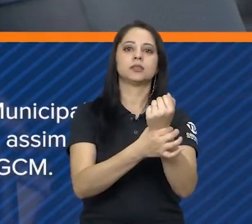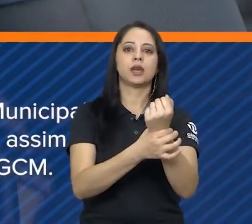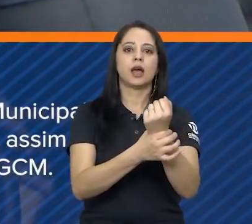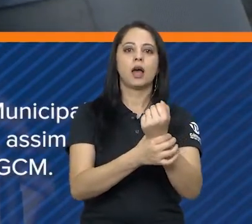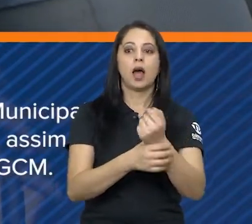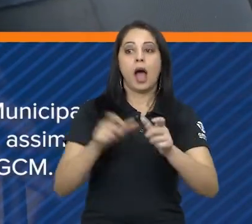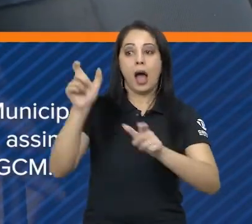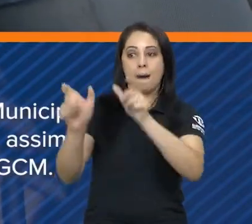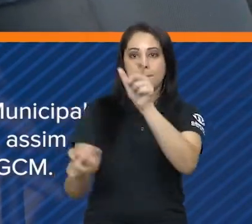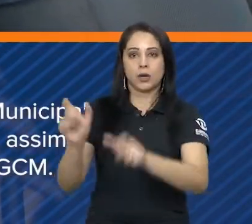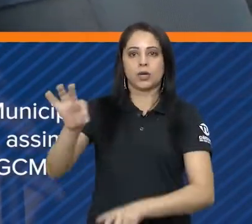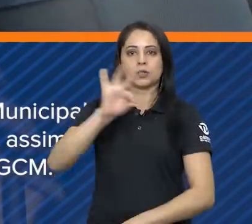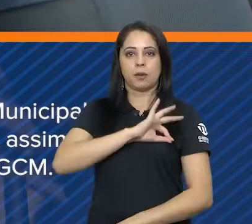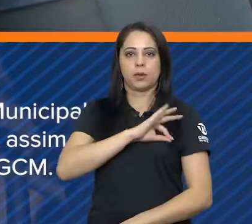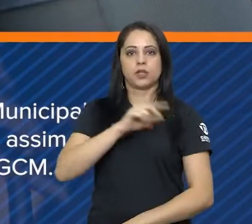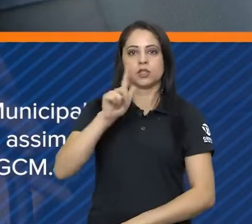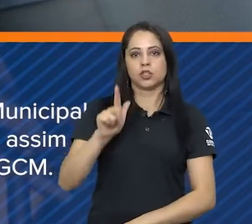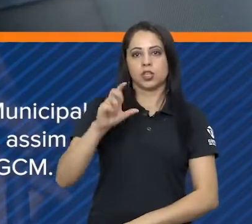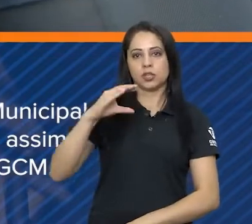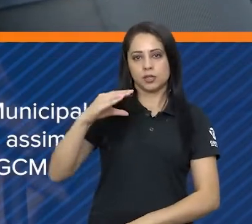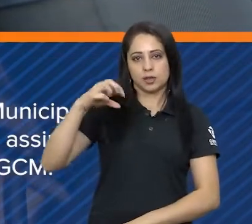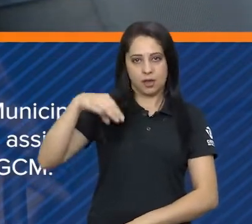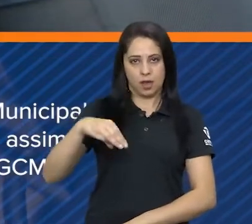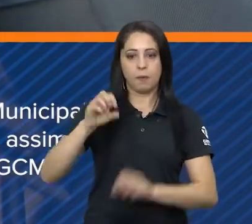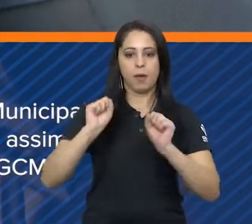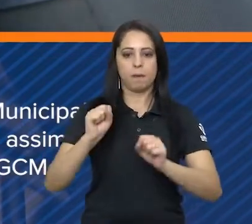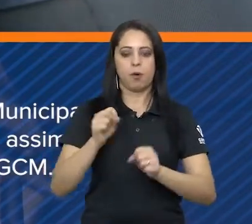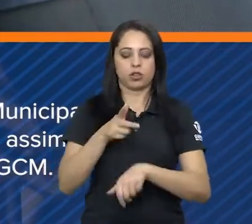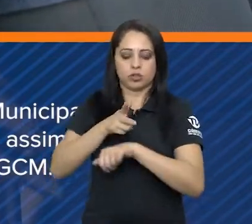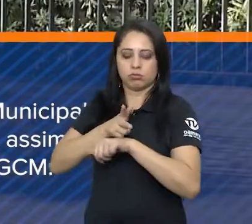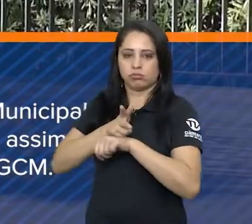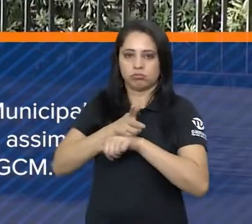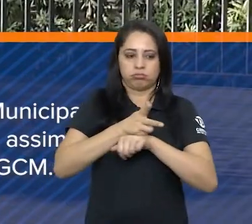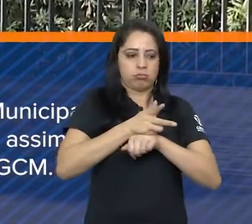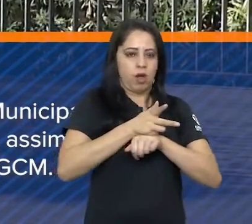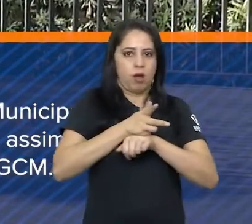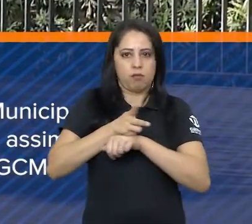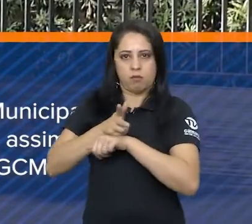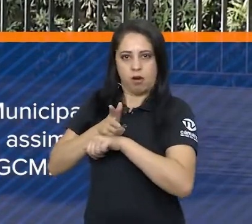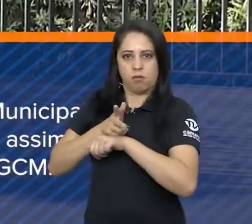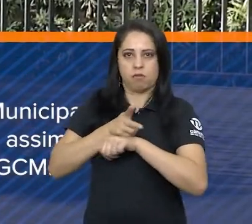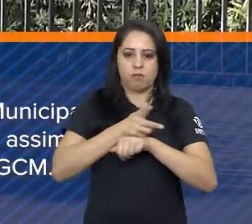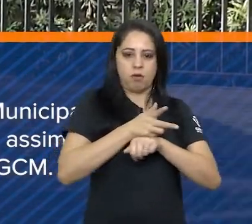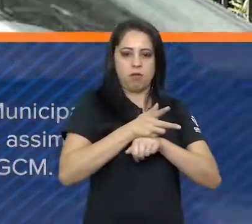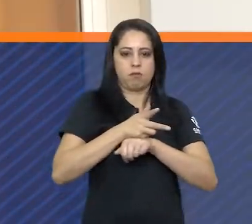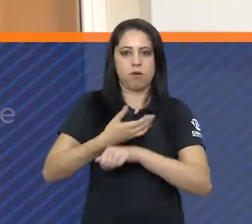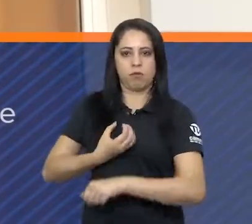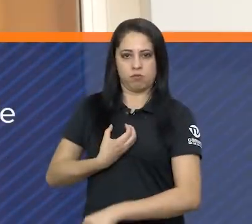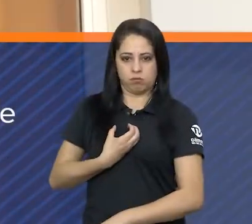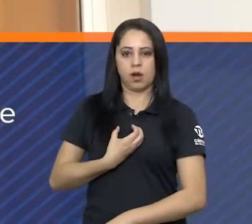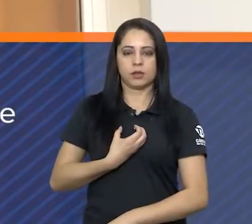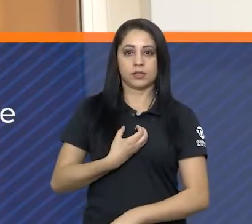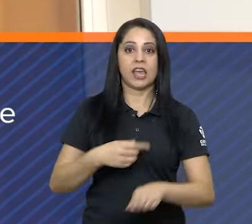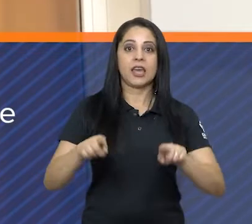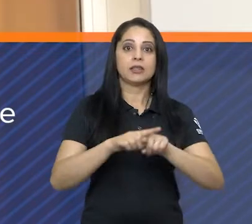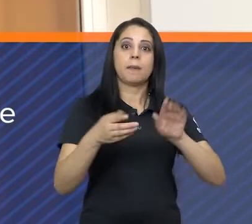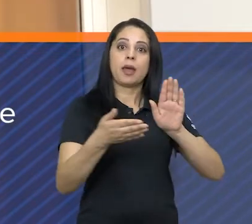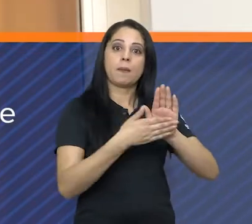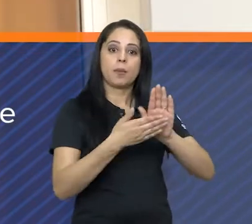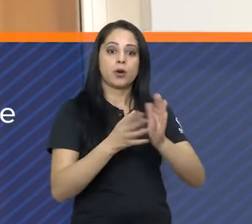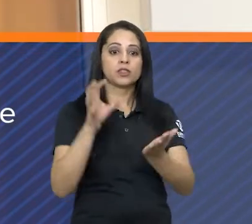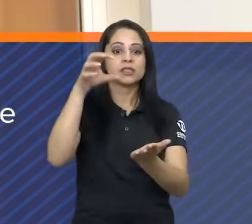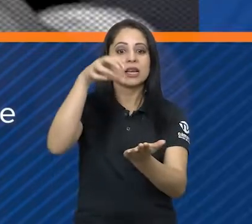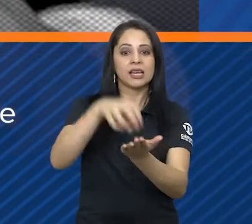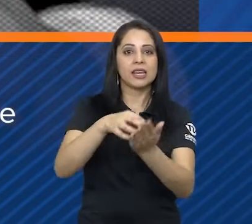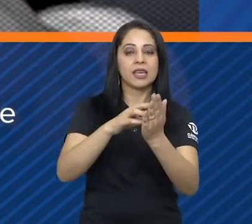uso de microcâmeras no equipamento pessoal da Guarda Civil Municipal e do Fiscal de Posturas da cidade e a proposta que cria um centro